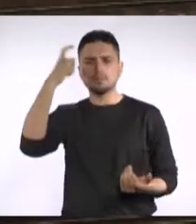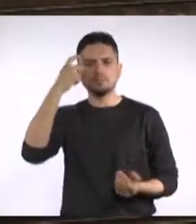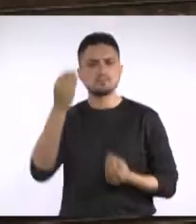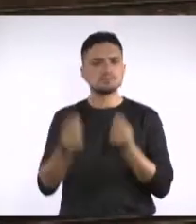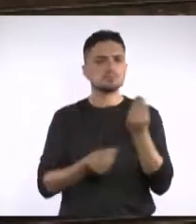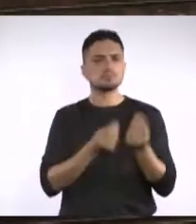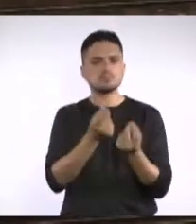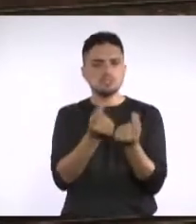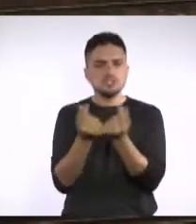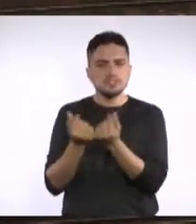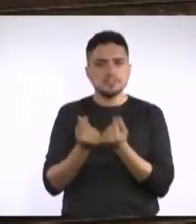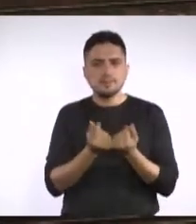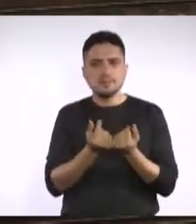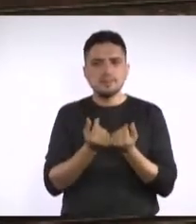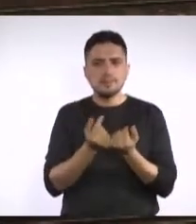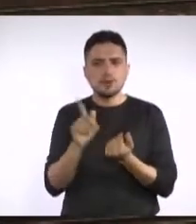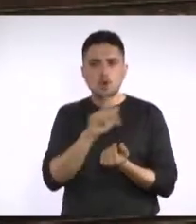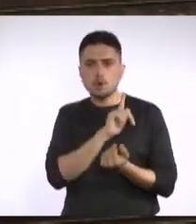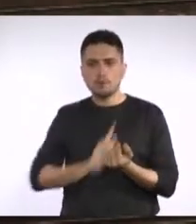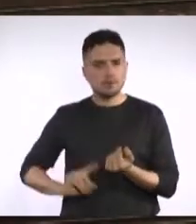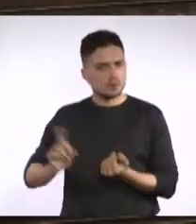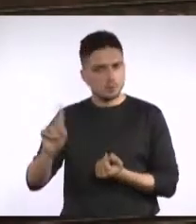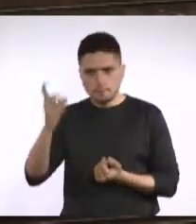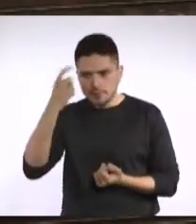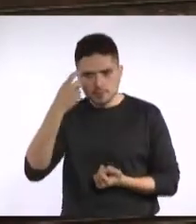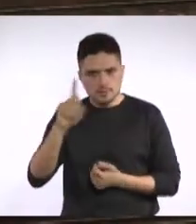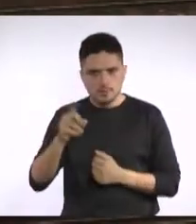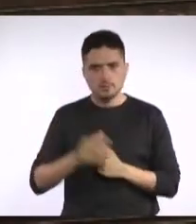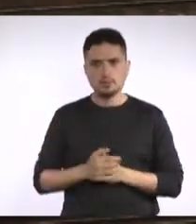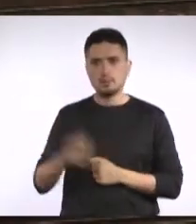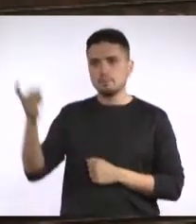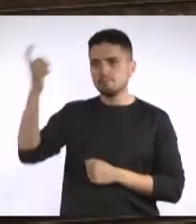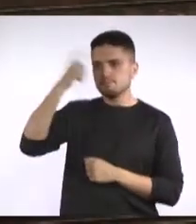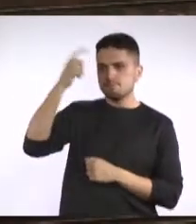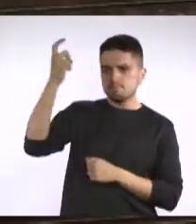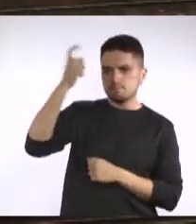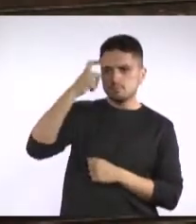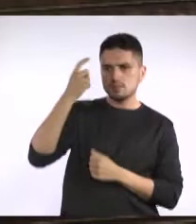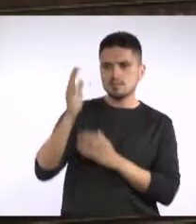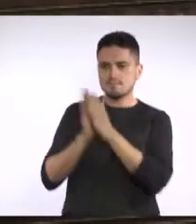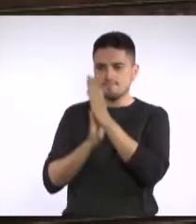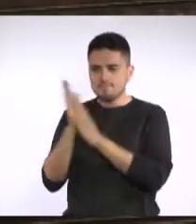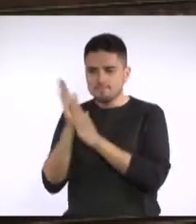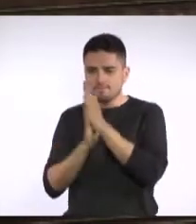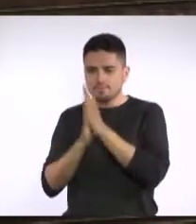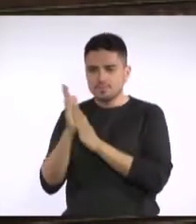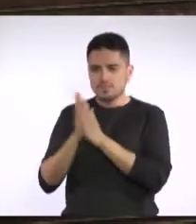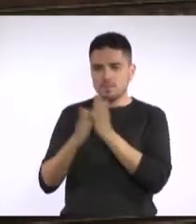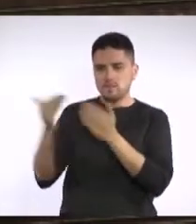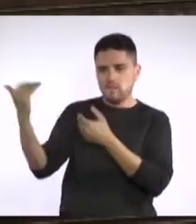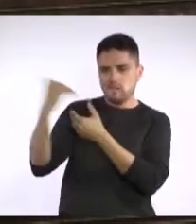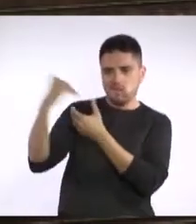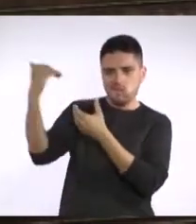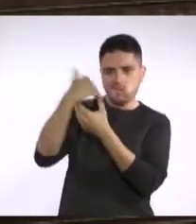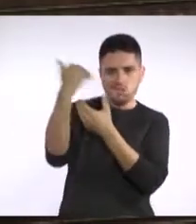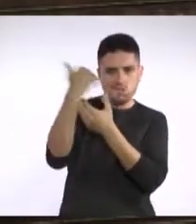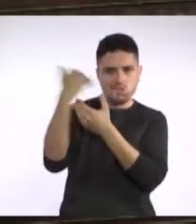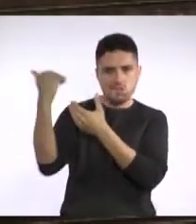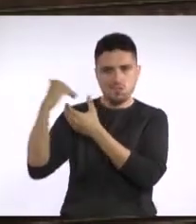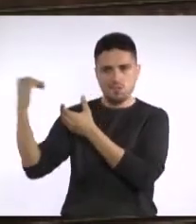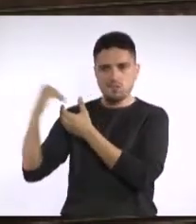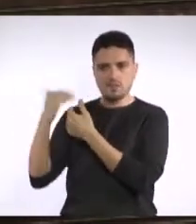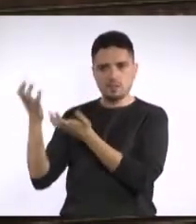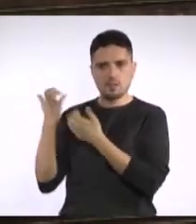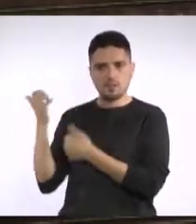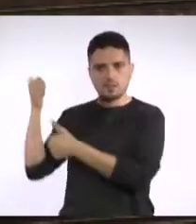o governador pensa na sua lógica eleitoreira de fazer frente ao presidente da República.